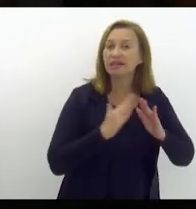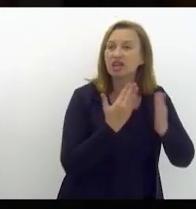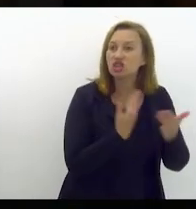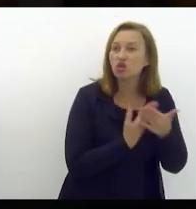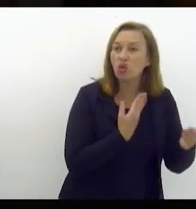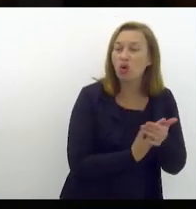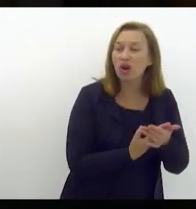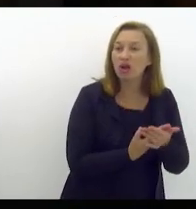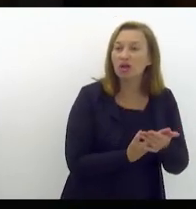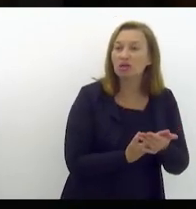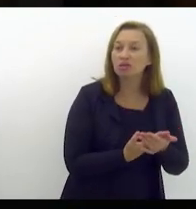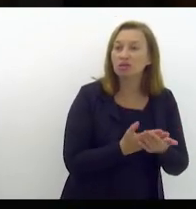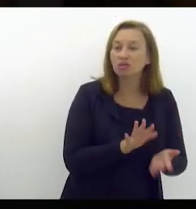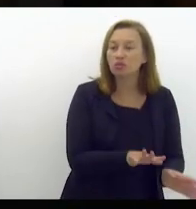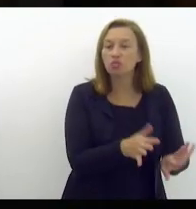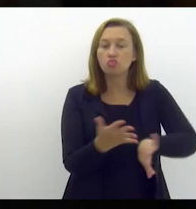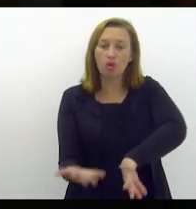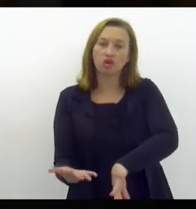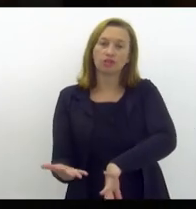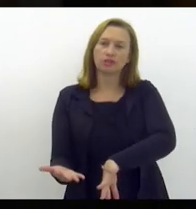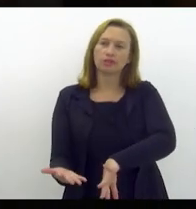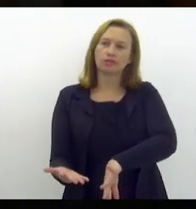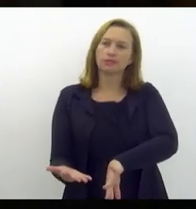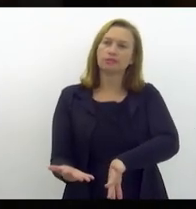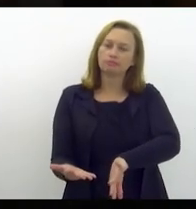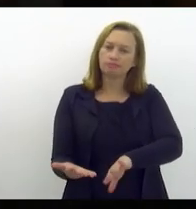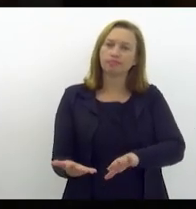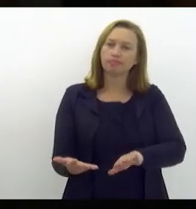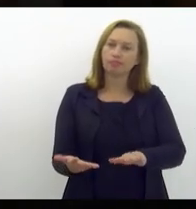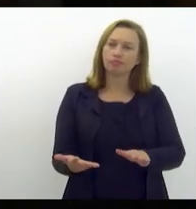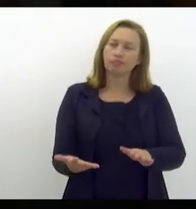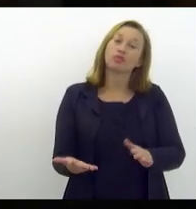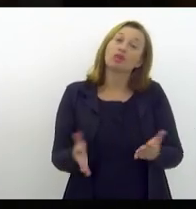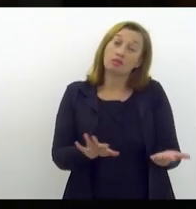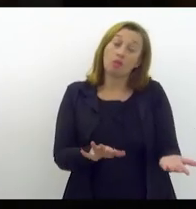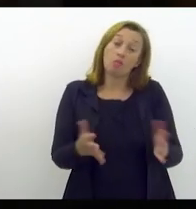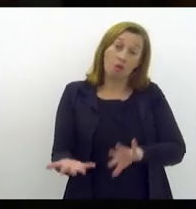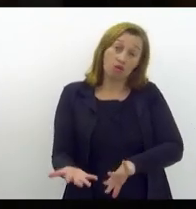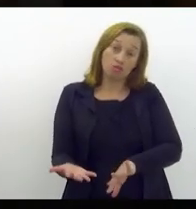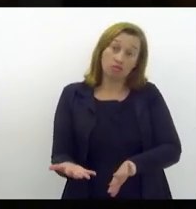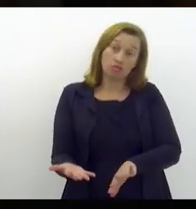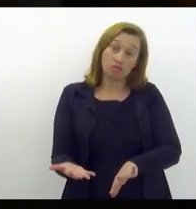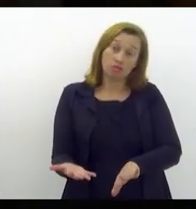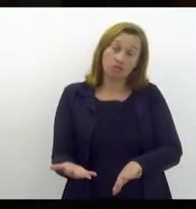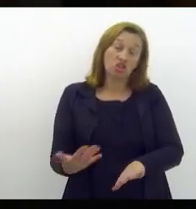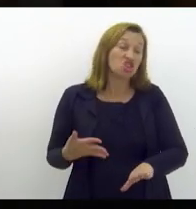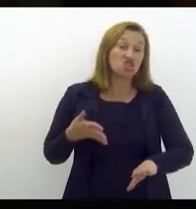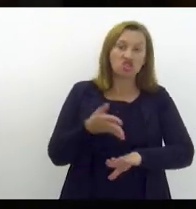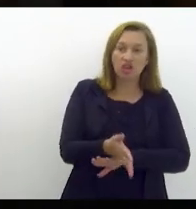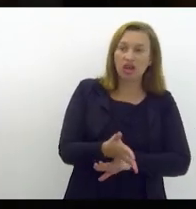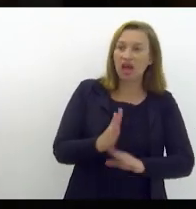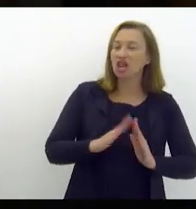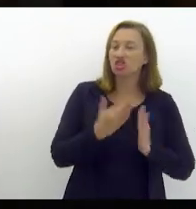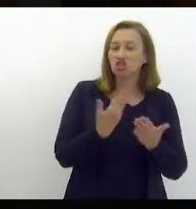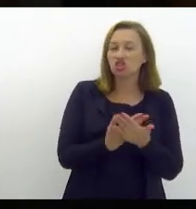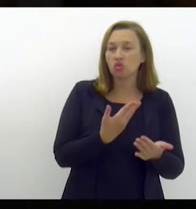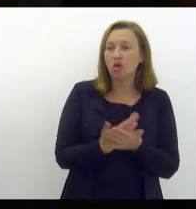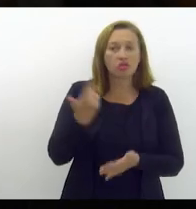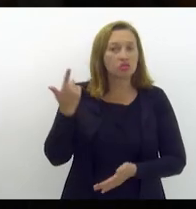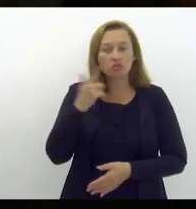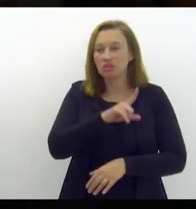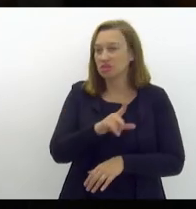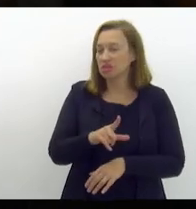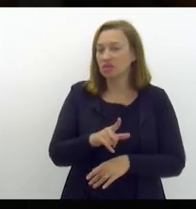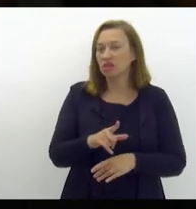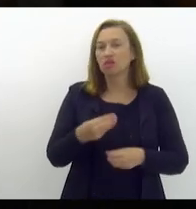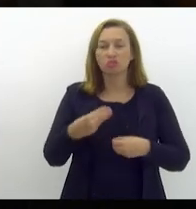estão inviabilizadas na sua existência de sequer chegar às escolas do município